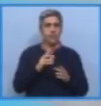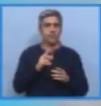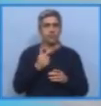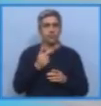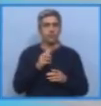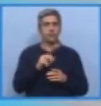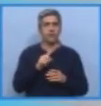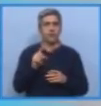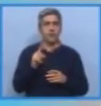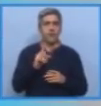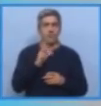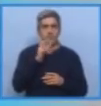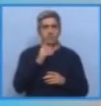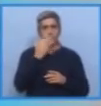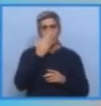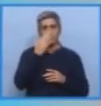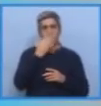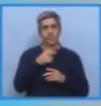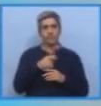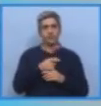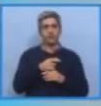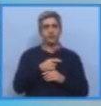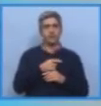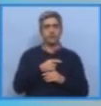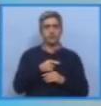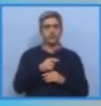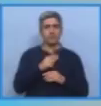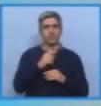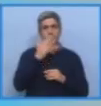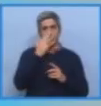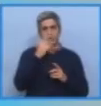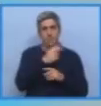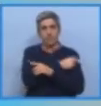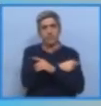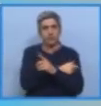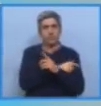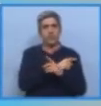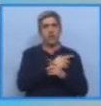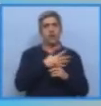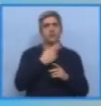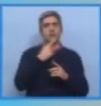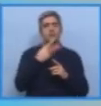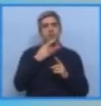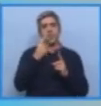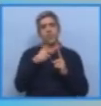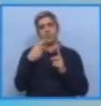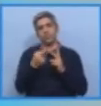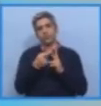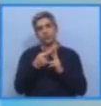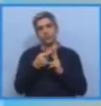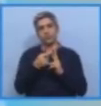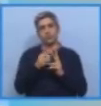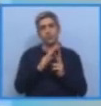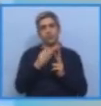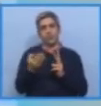literalmente, tínhamos que dizer que é gêmeo. Então, tudo aquilo que é Tomé e o que ele representa significa que há sempre uma outra parte, há uma outra